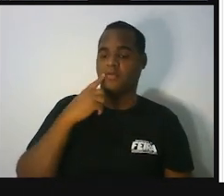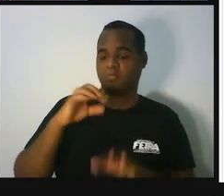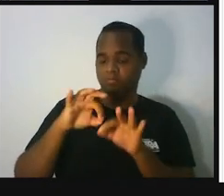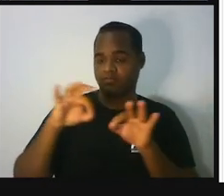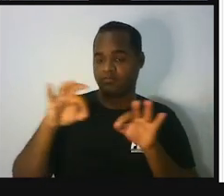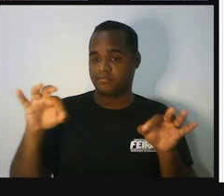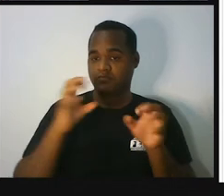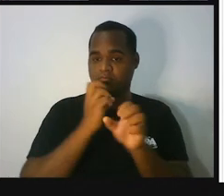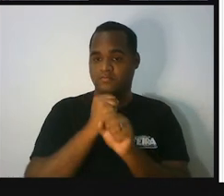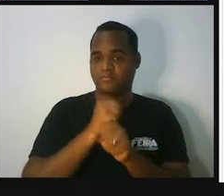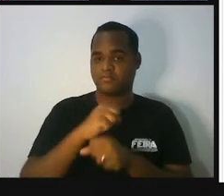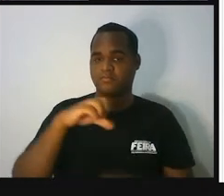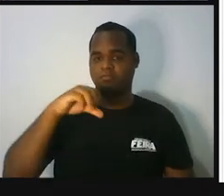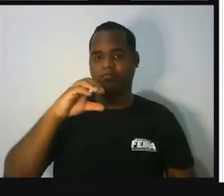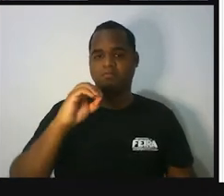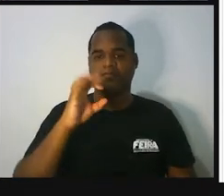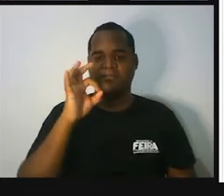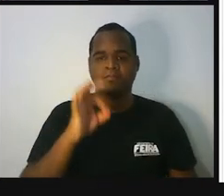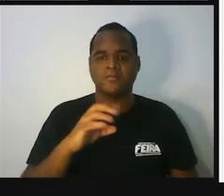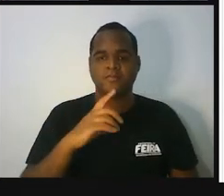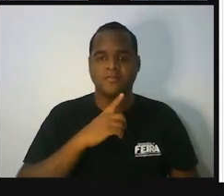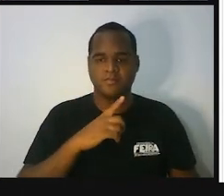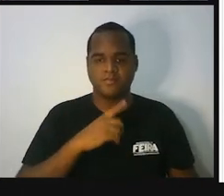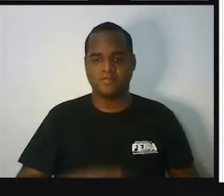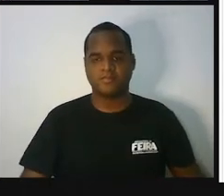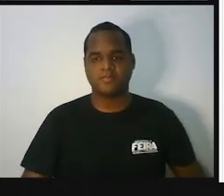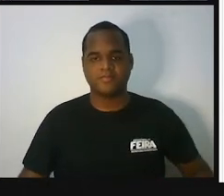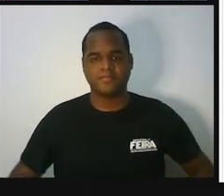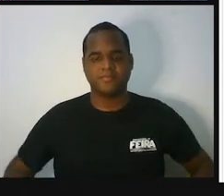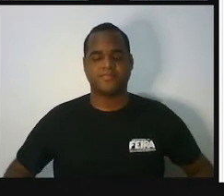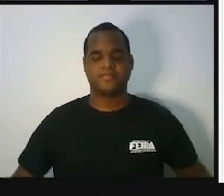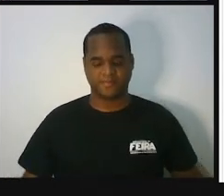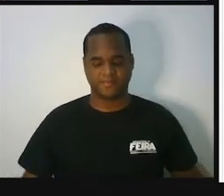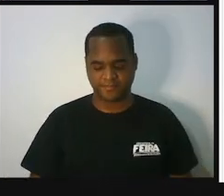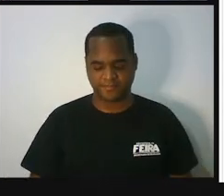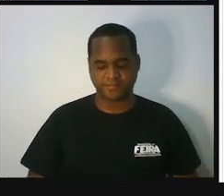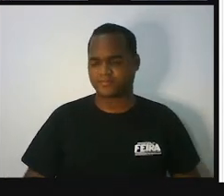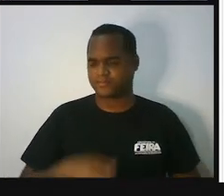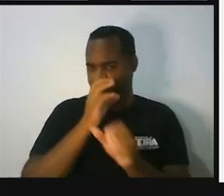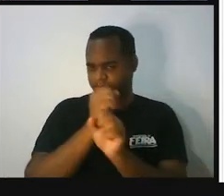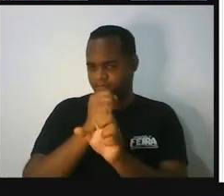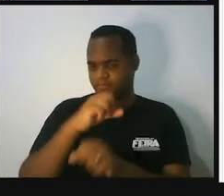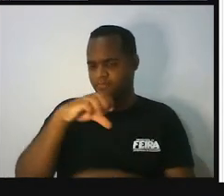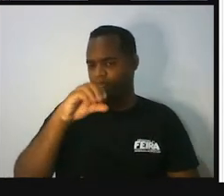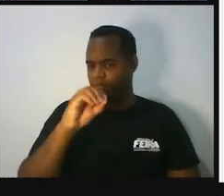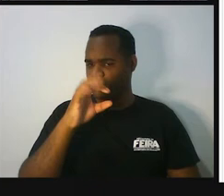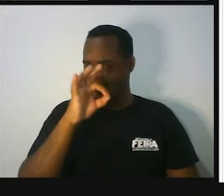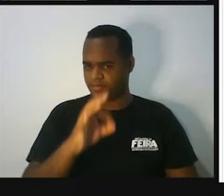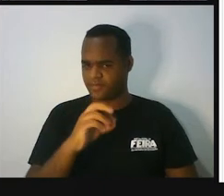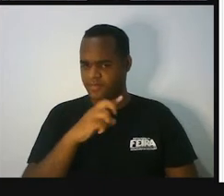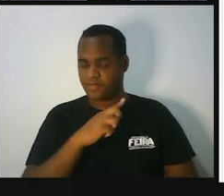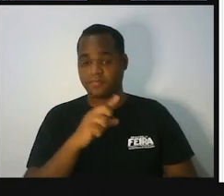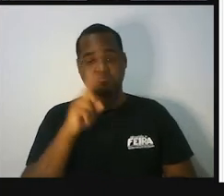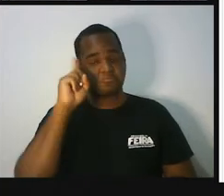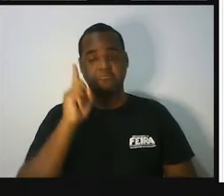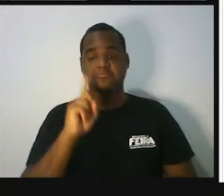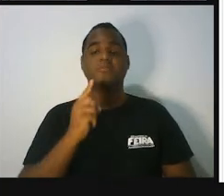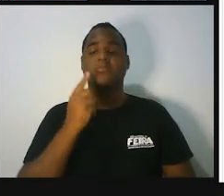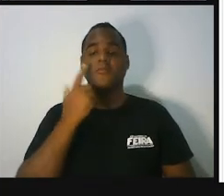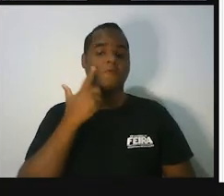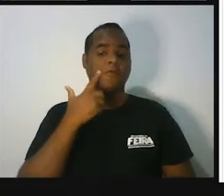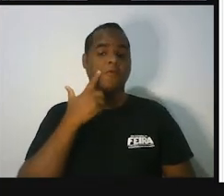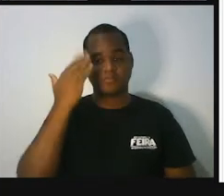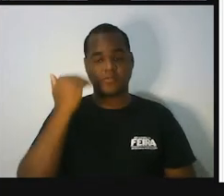veja se vai dar 90 mesmo. Ó, me acompanha aí. Será que dá 90? Não sei. Vamos saber agora,